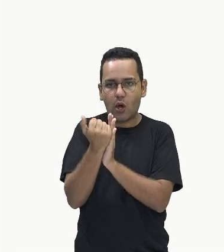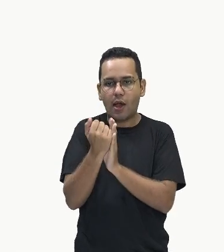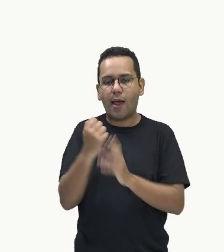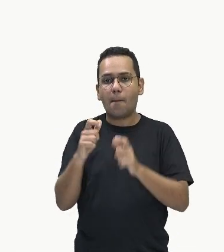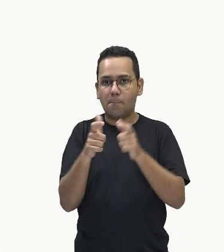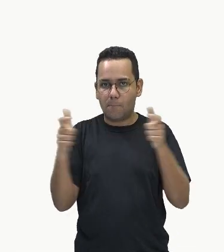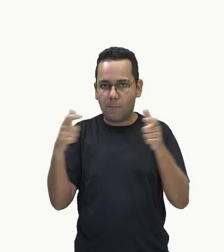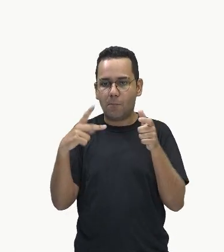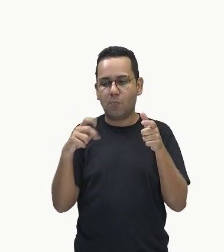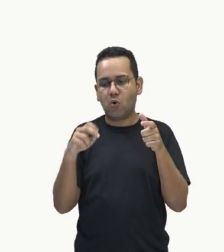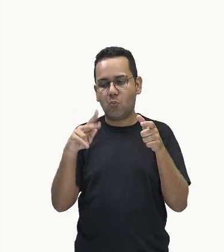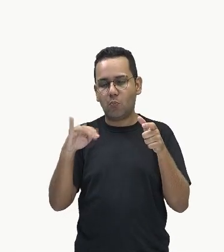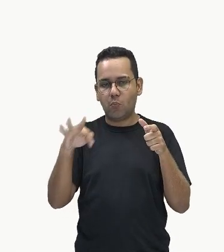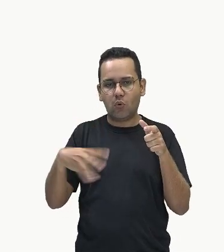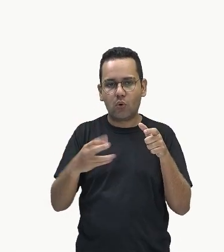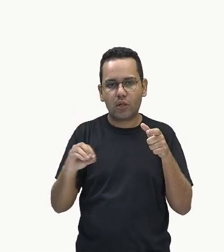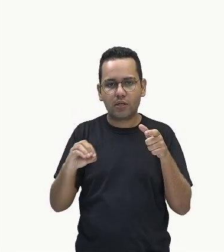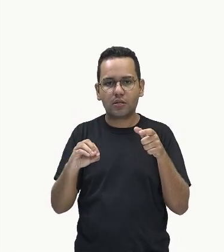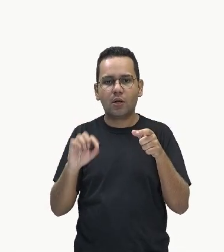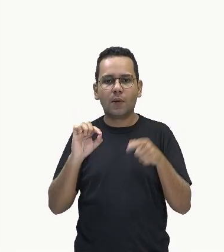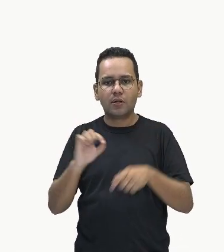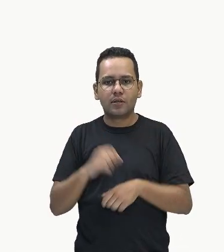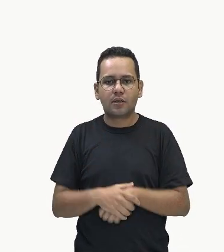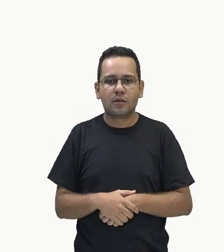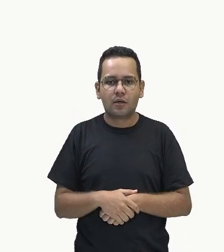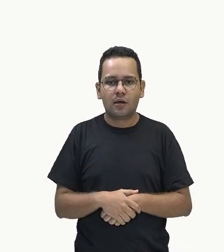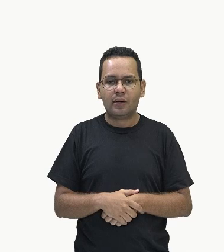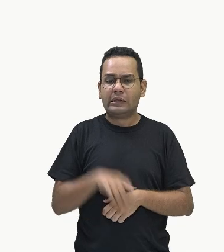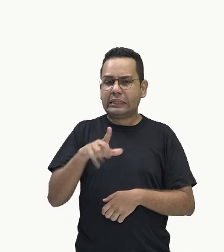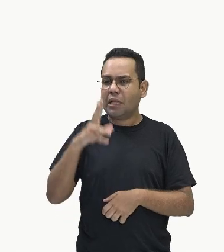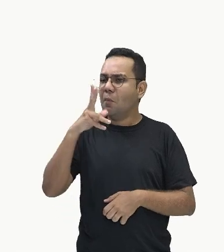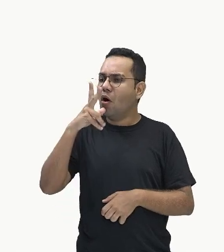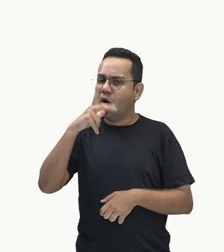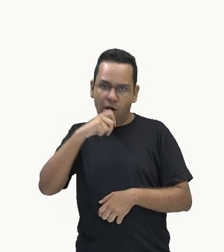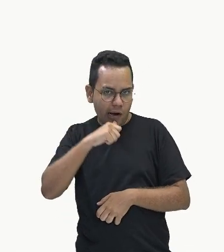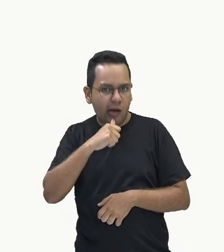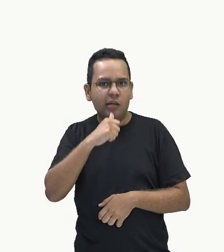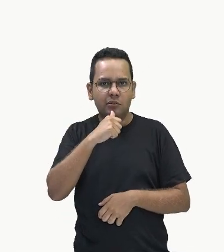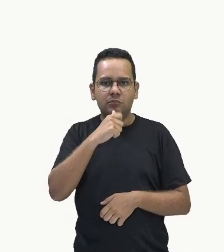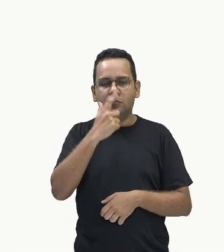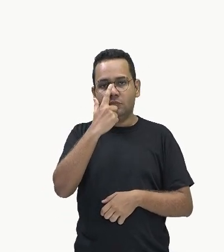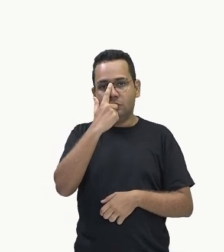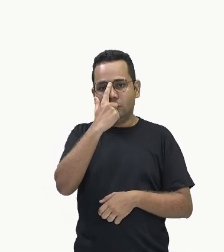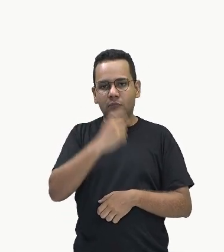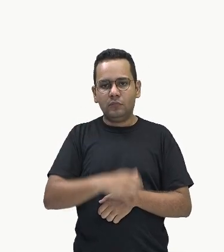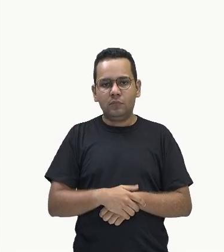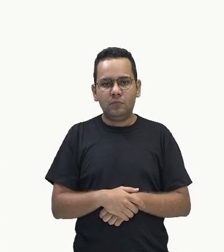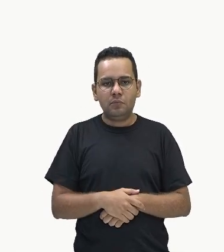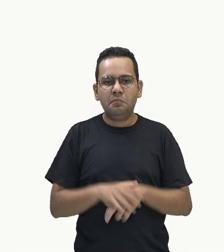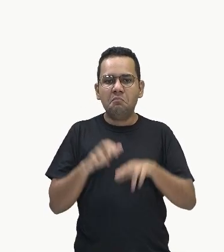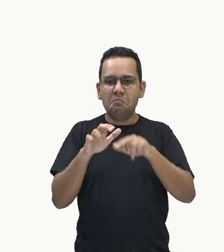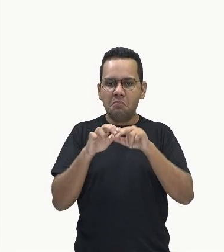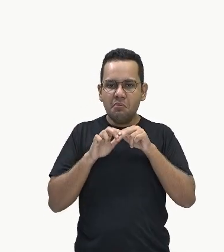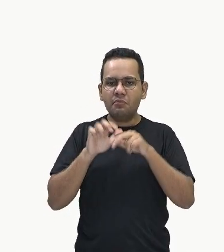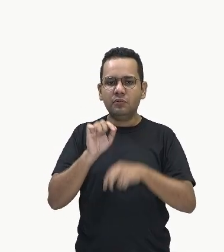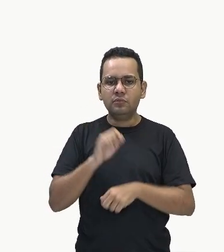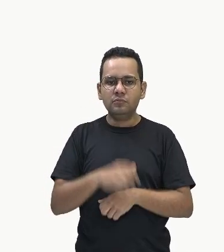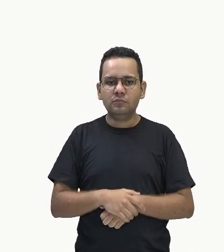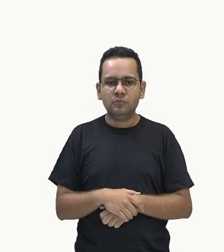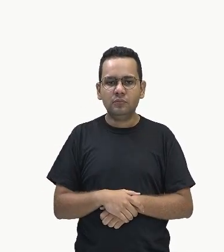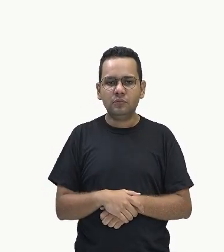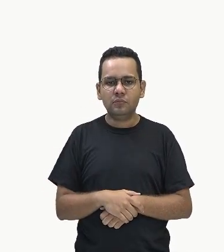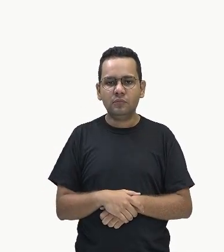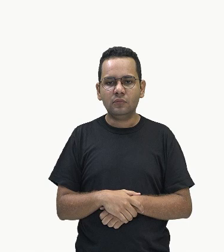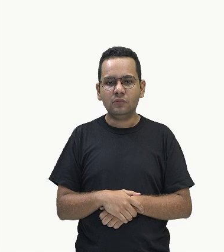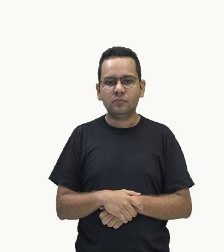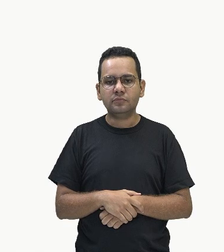muito dispendioso e demorado. Por essa razão, a escolha da